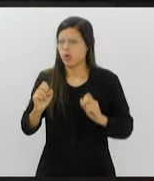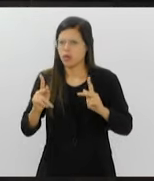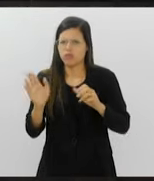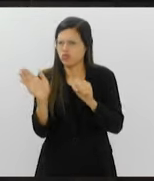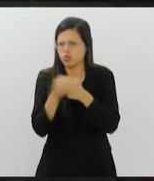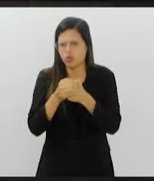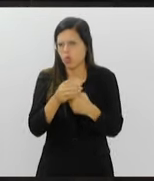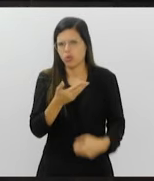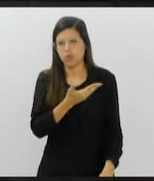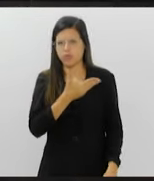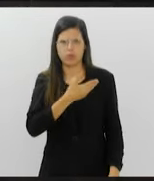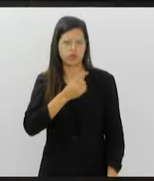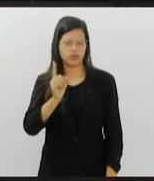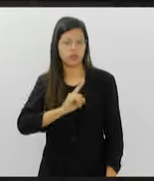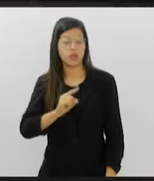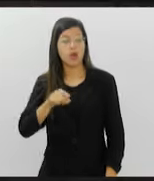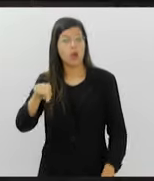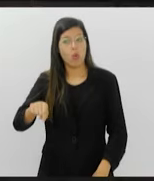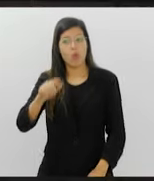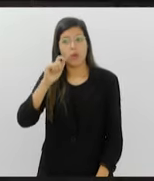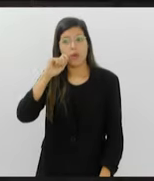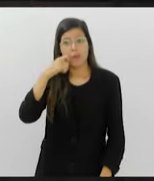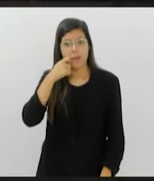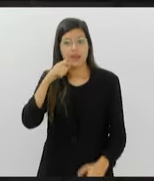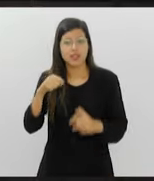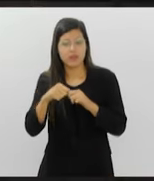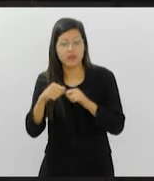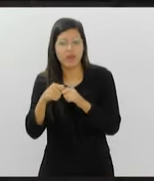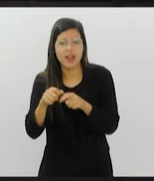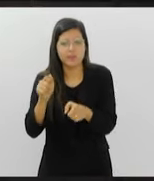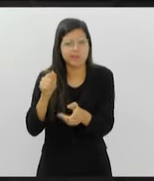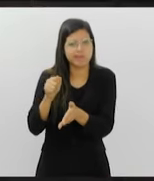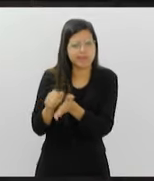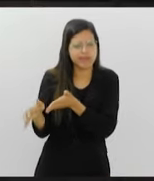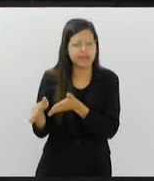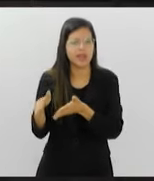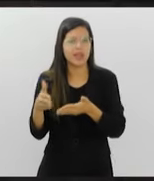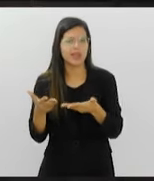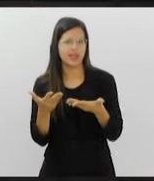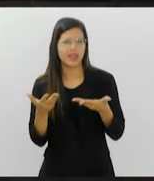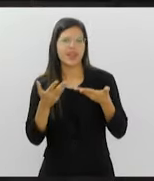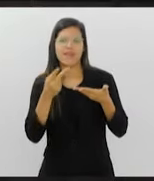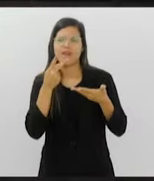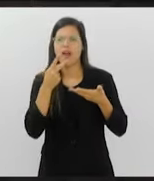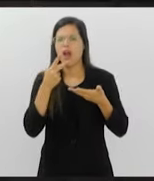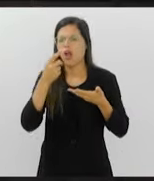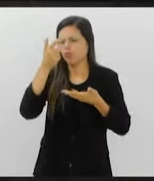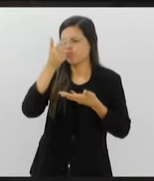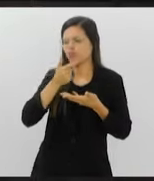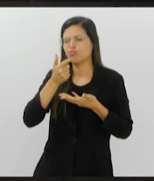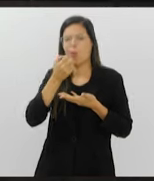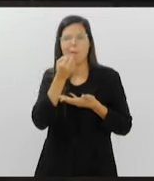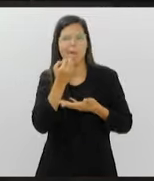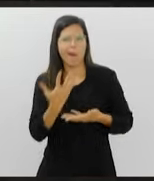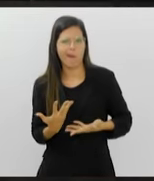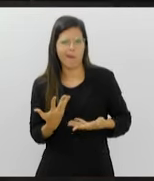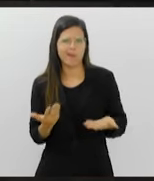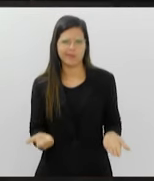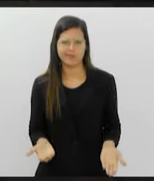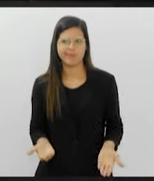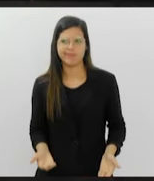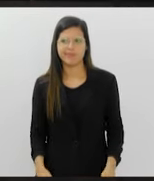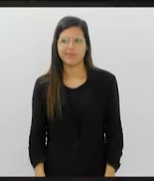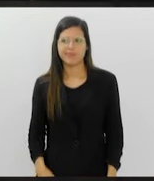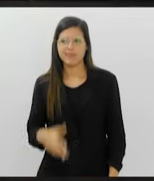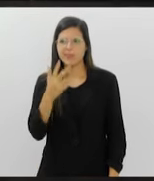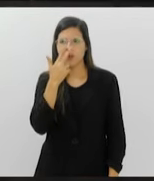não. Coisa que ele faz no primeiro dia, exonera e quer sempre bancar, eu sou o bom moço. Tipo aquela menina